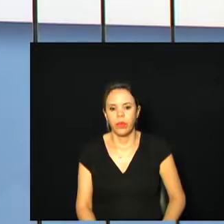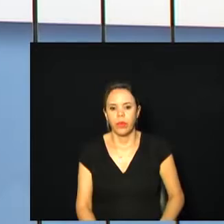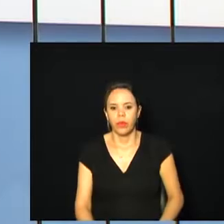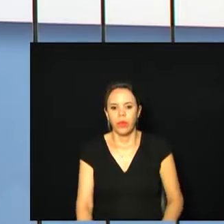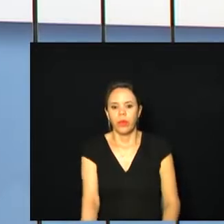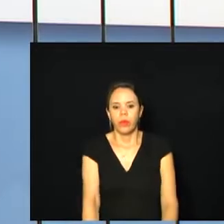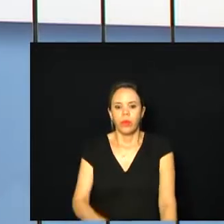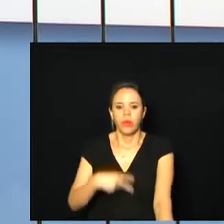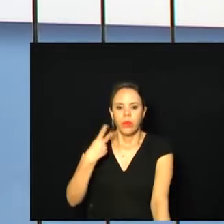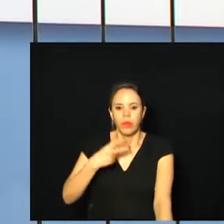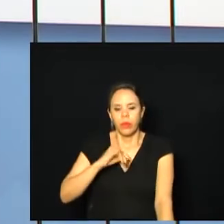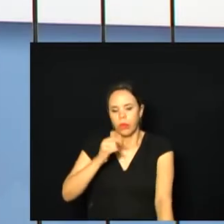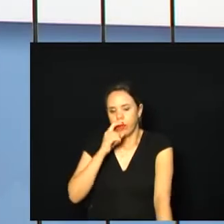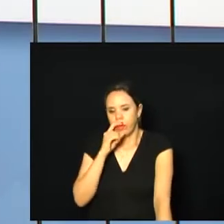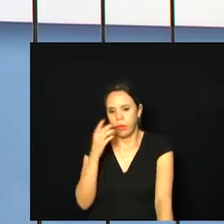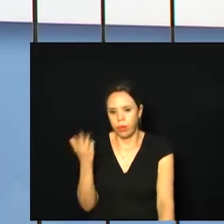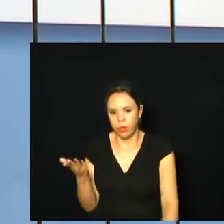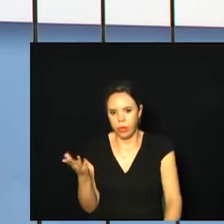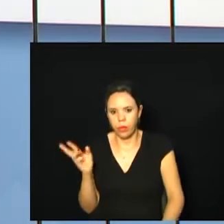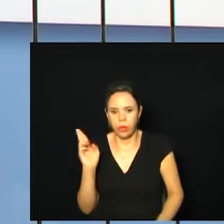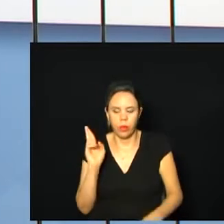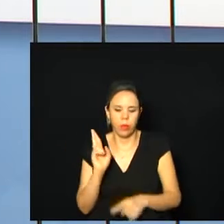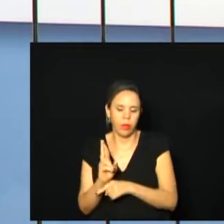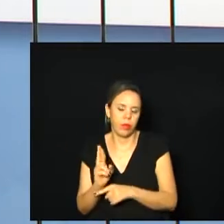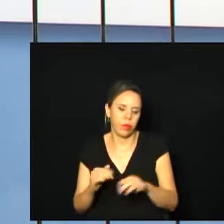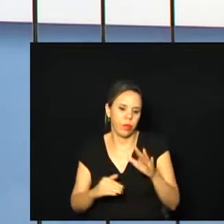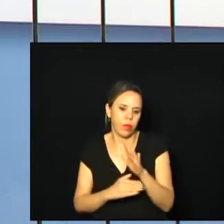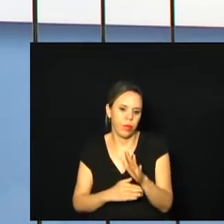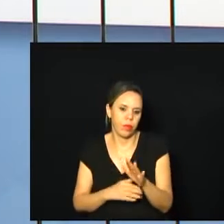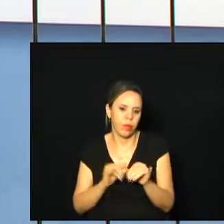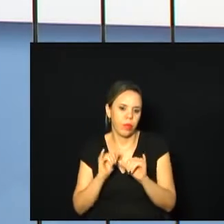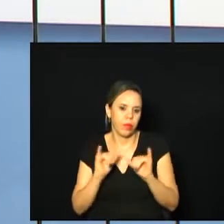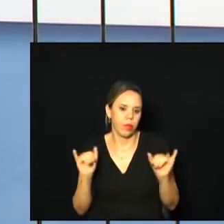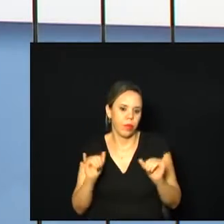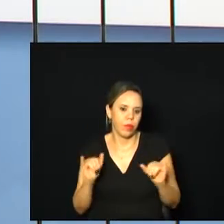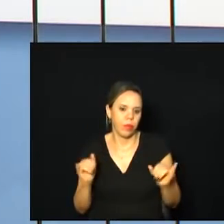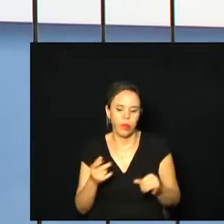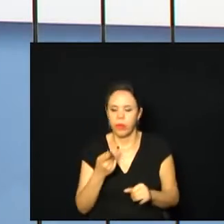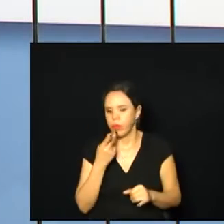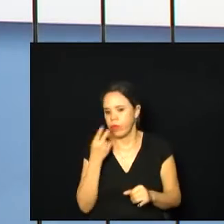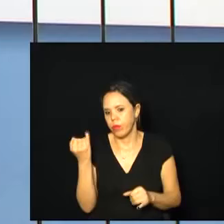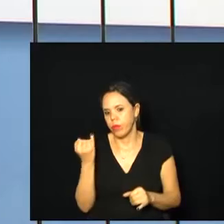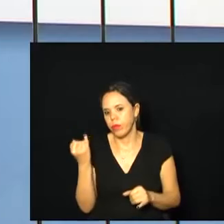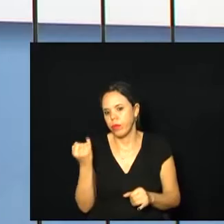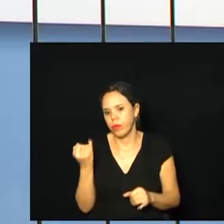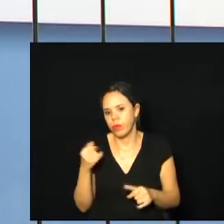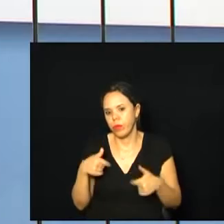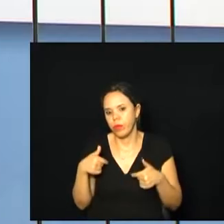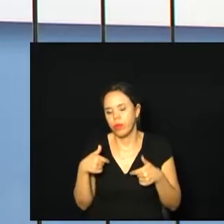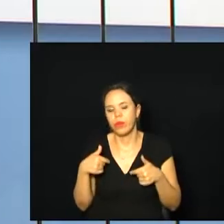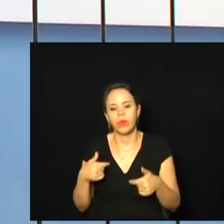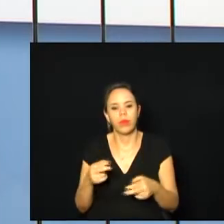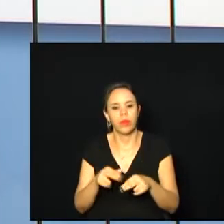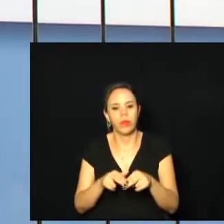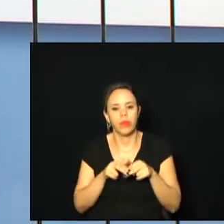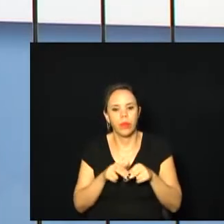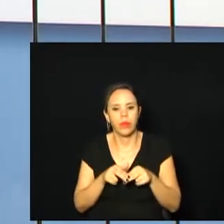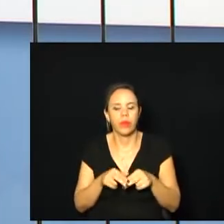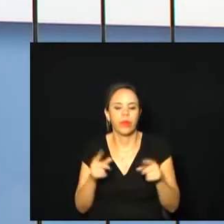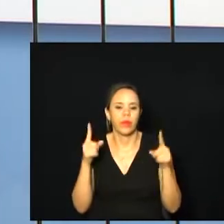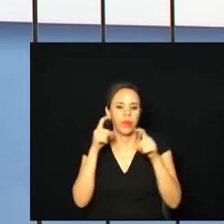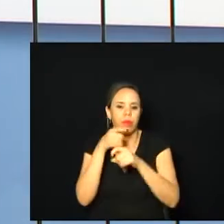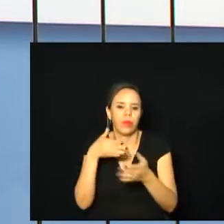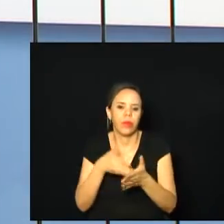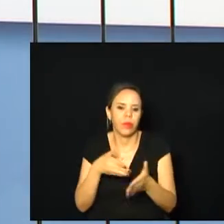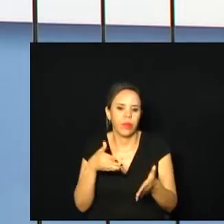E o vereador Jorge Schneider, que representou a Câmara no anúncio, falou da importância da iniciativa por conta das